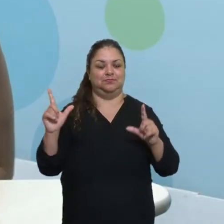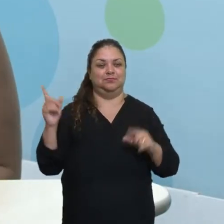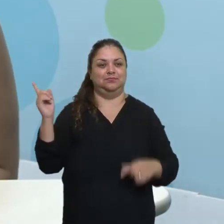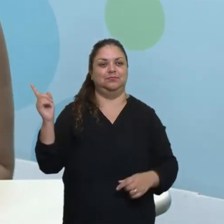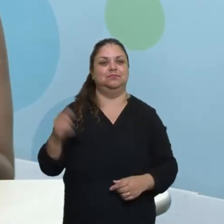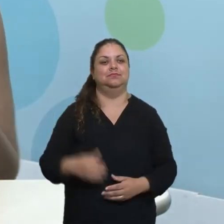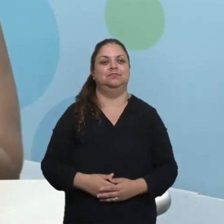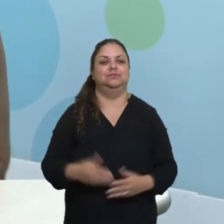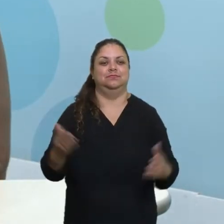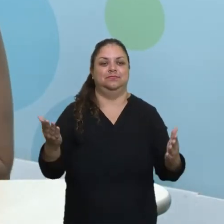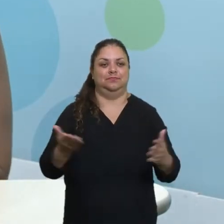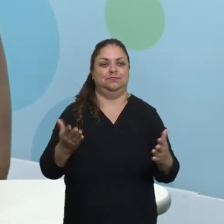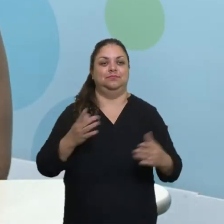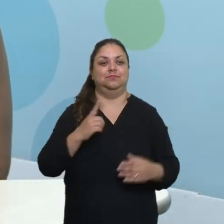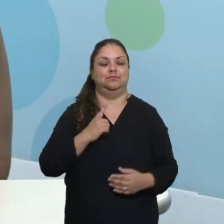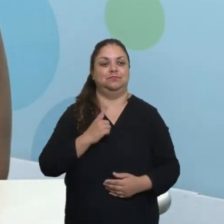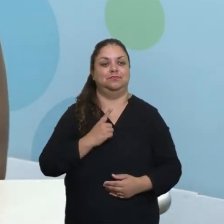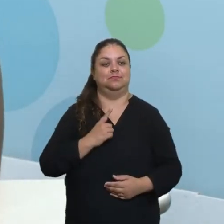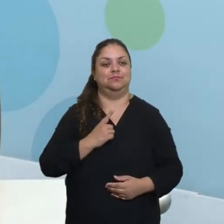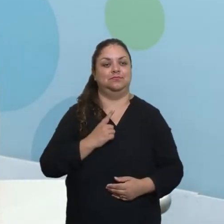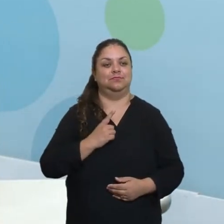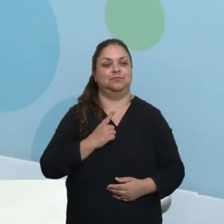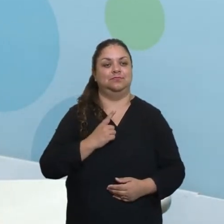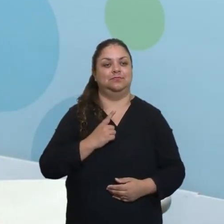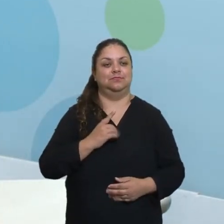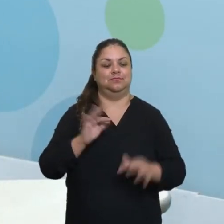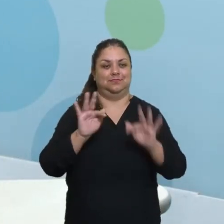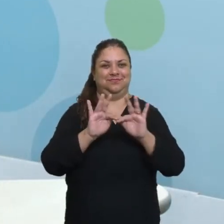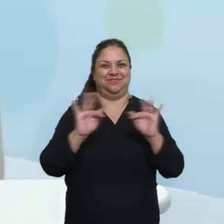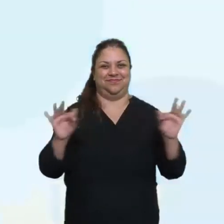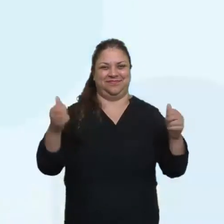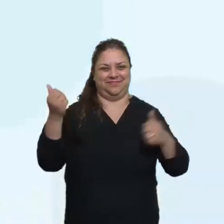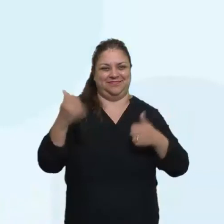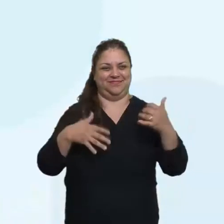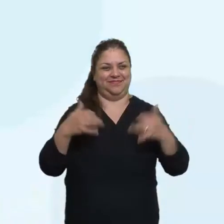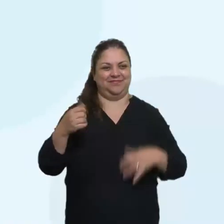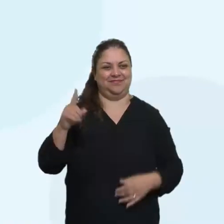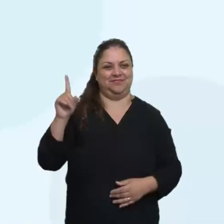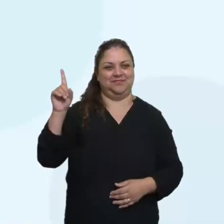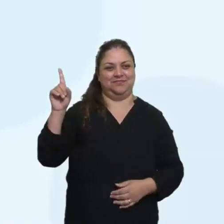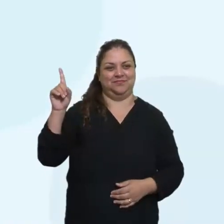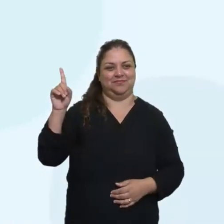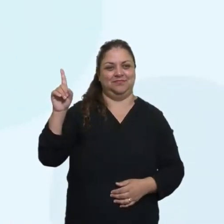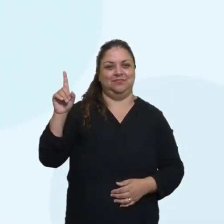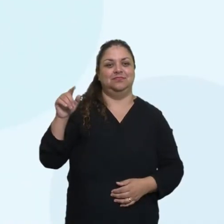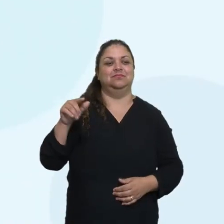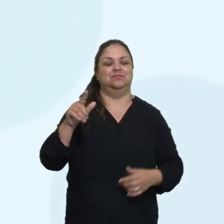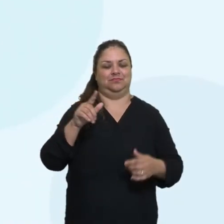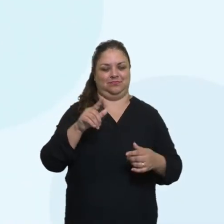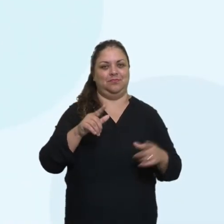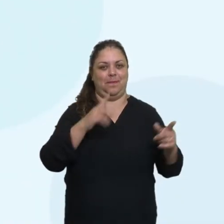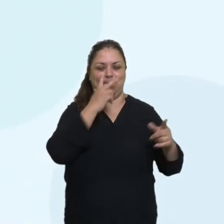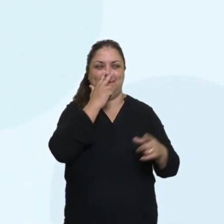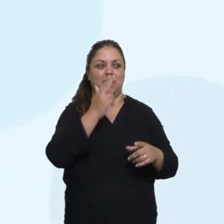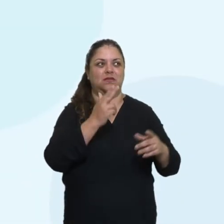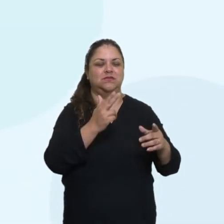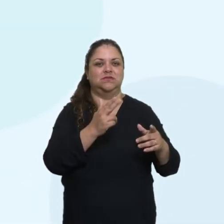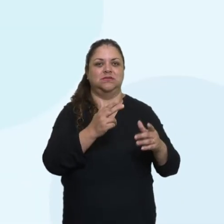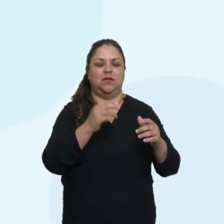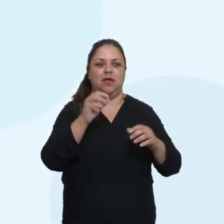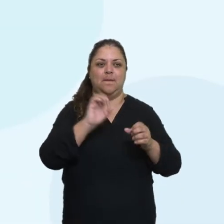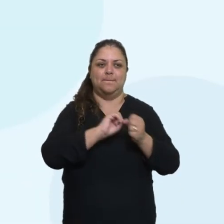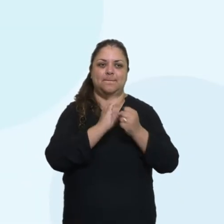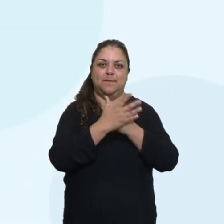slide a gente tem né Essa frase que eu comentei para vocês né a panela assentou essa diferença e o documento